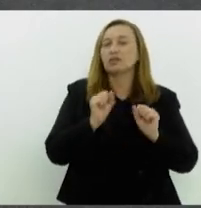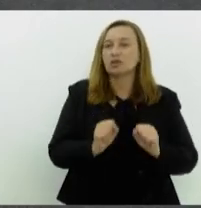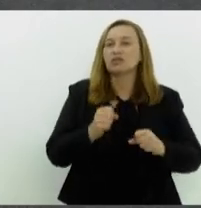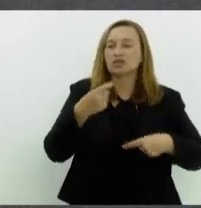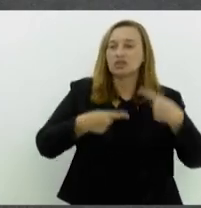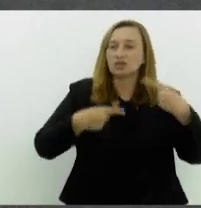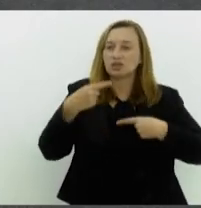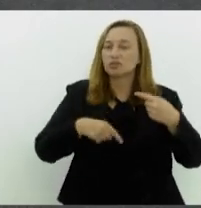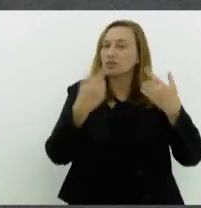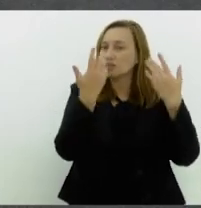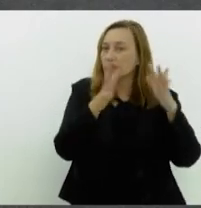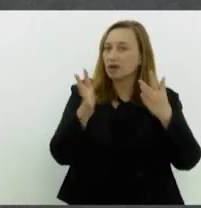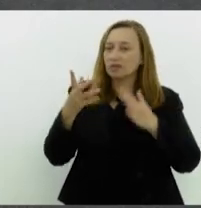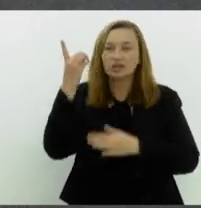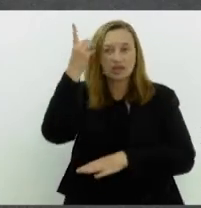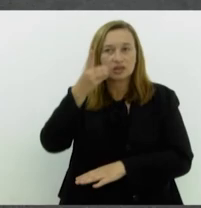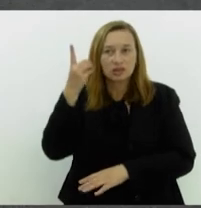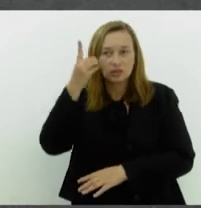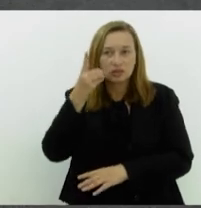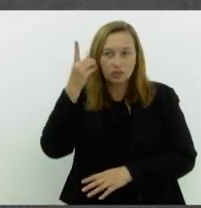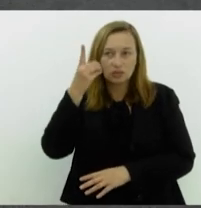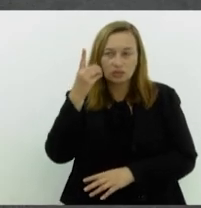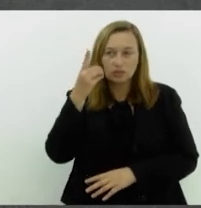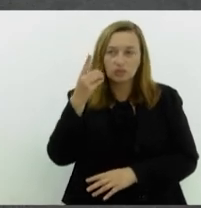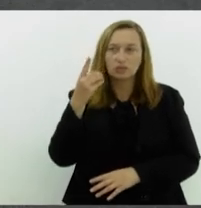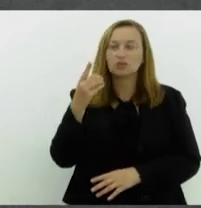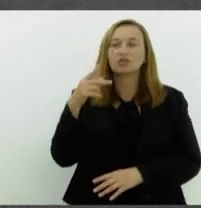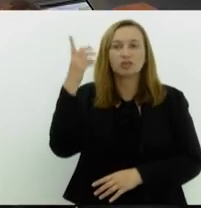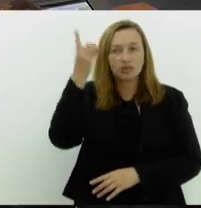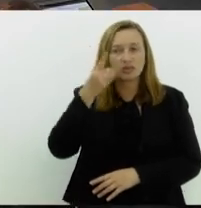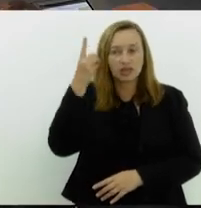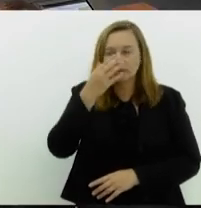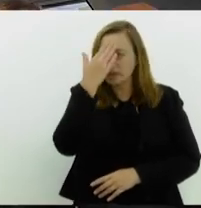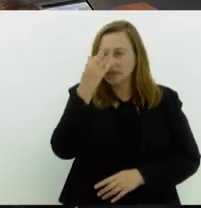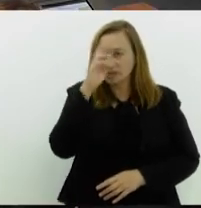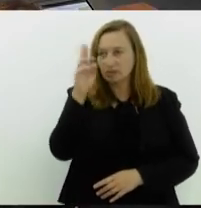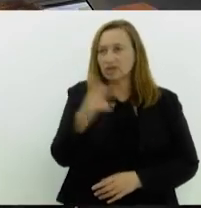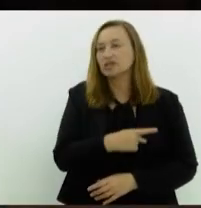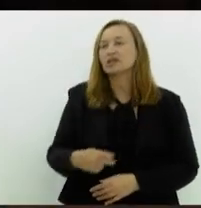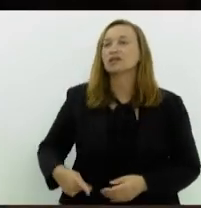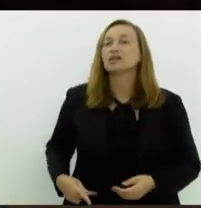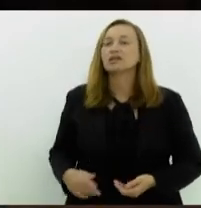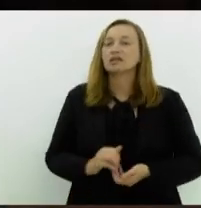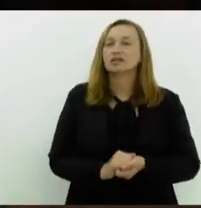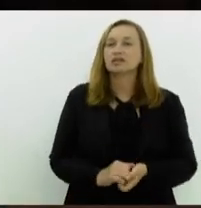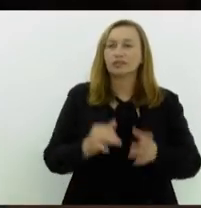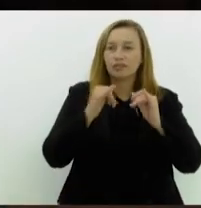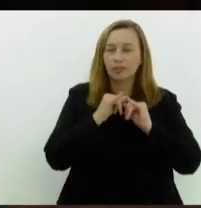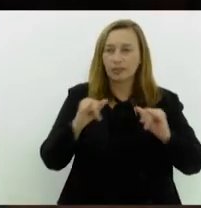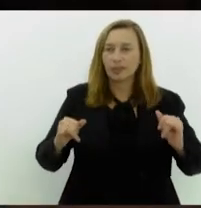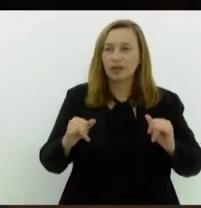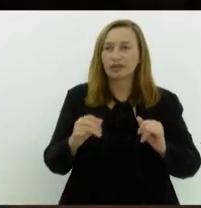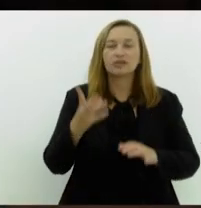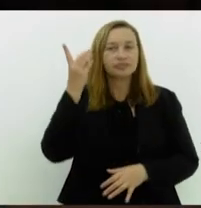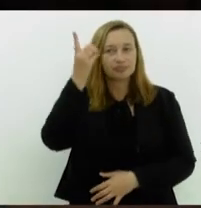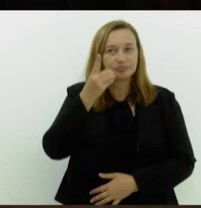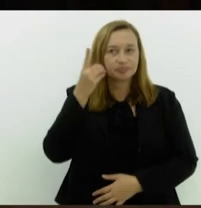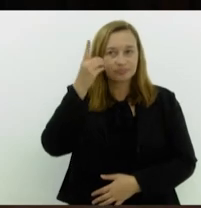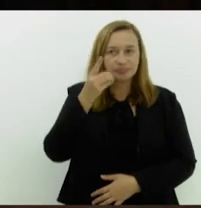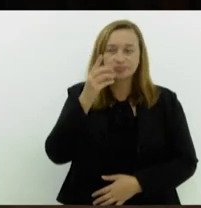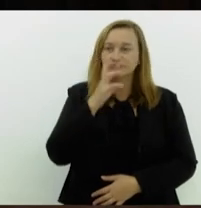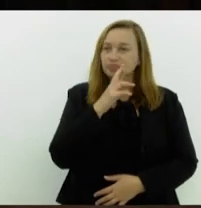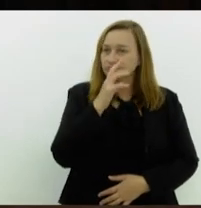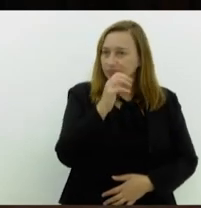debate, parabenizando a todos os autores dessa propositura. Obrigada, presidente. Obrigado. Declaração no assunto nobre, deputado Rodrigo